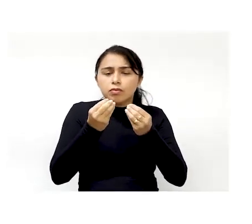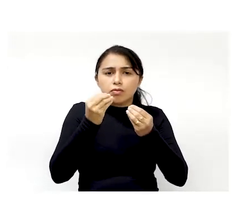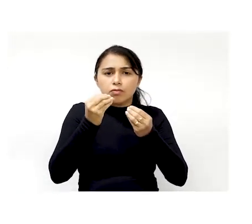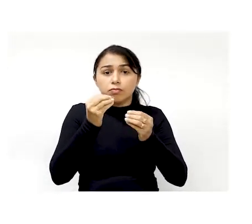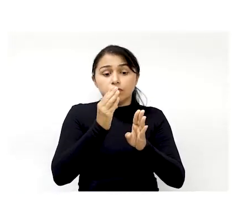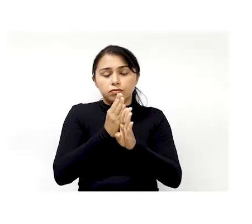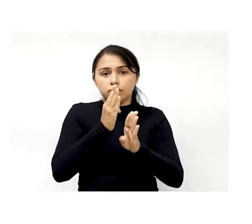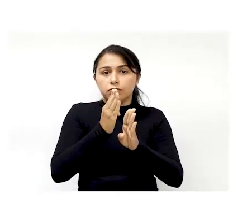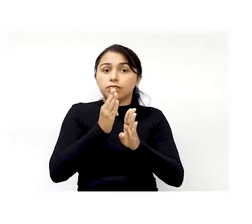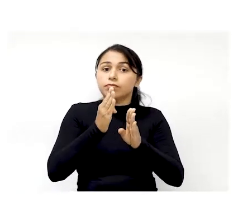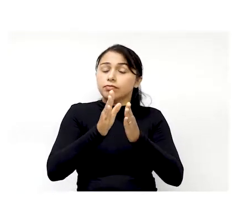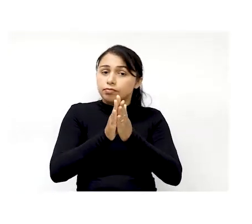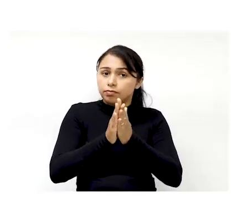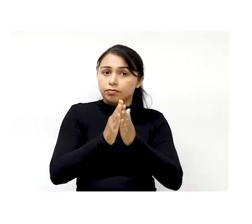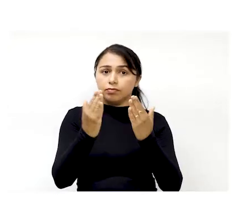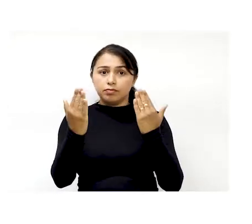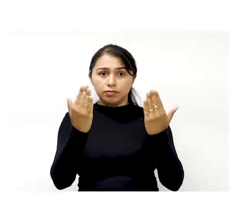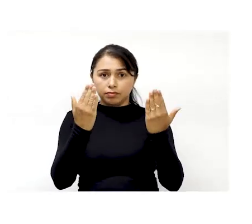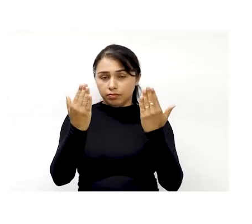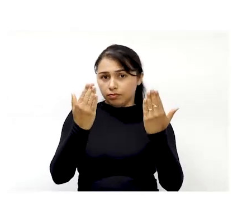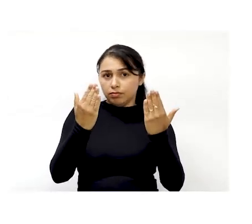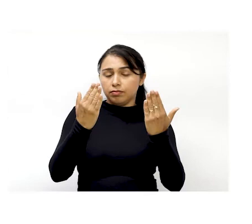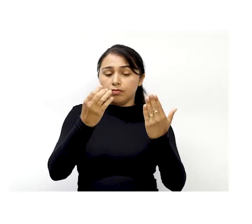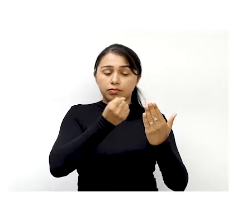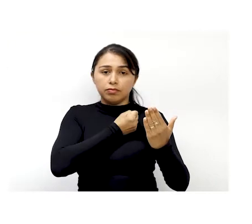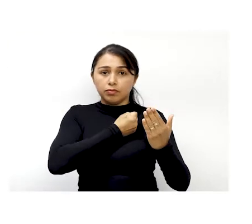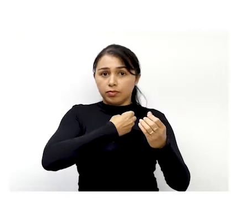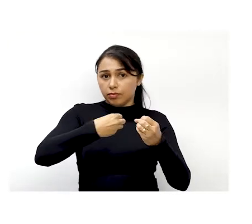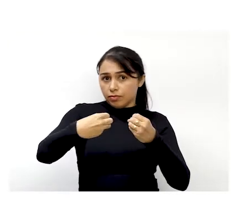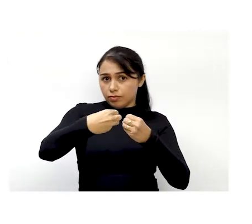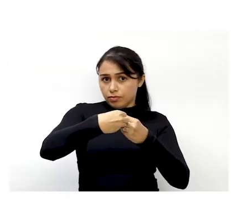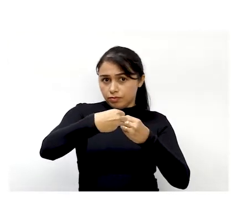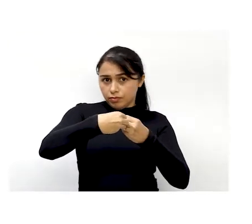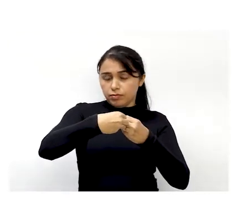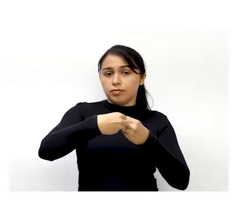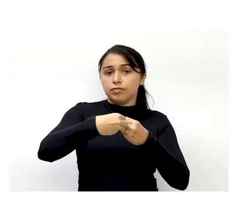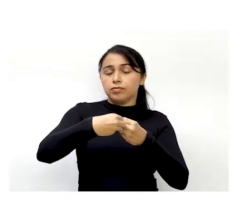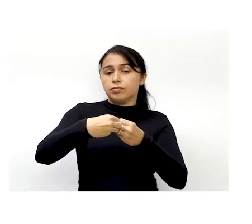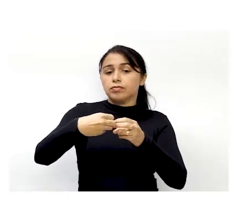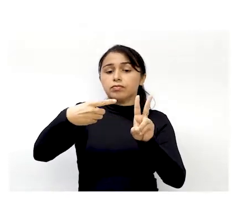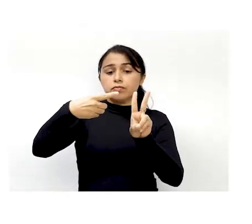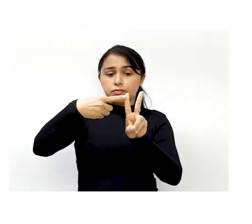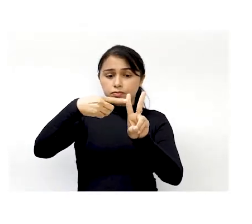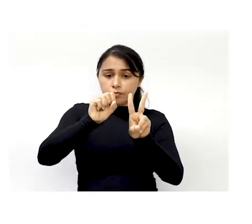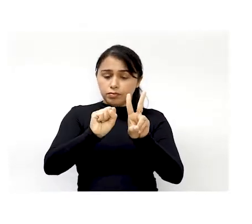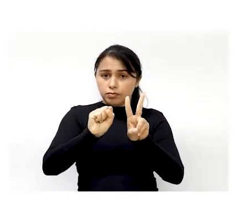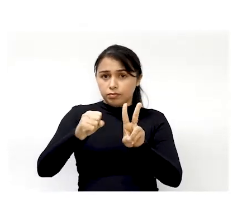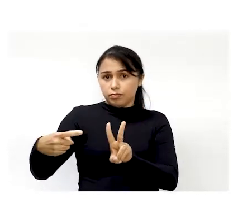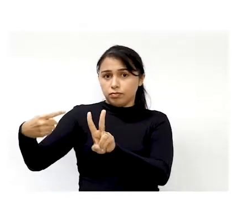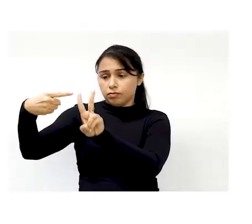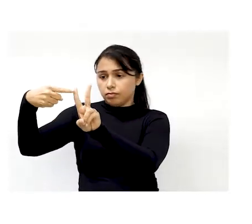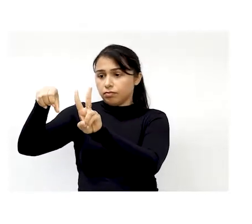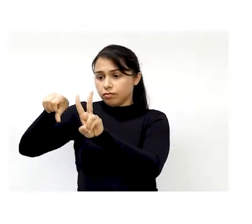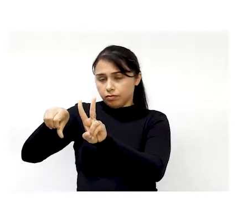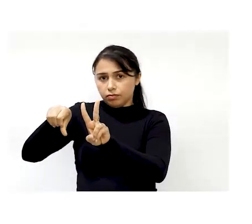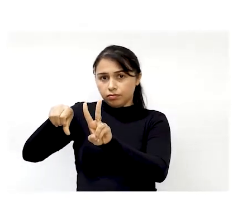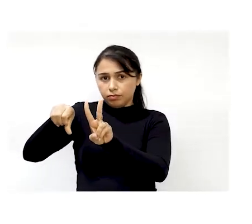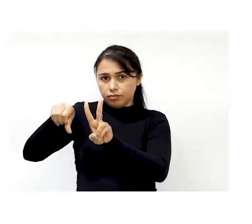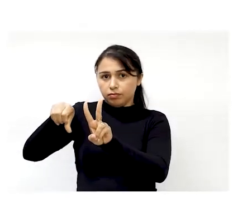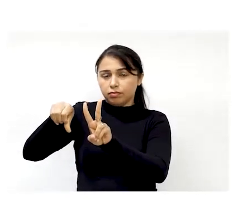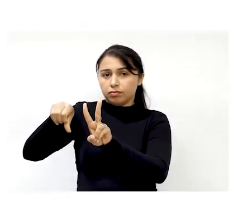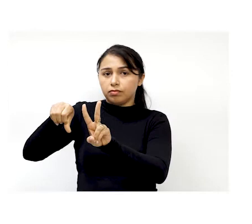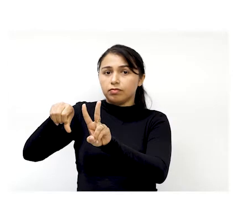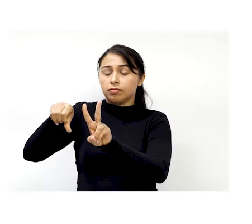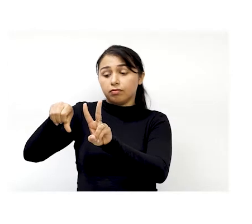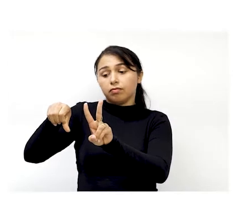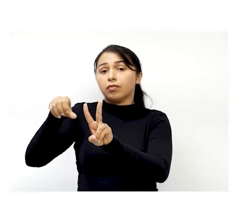com uma aproximação de décimo. A raiz de 8, ela vai estar entre a raiz de 9, que